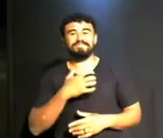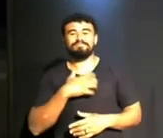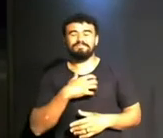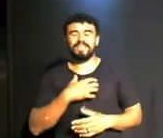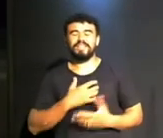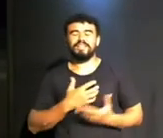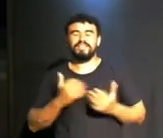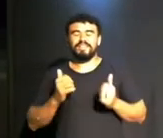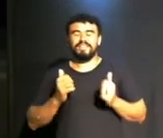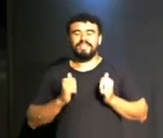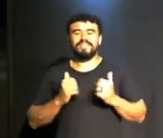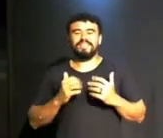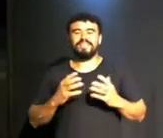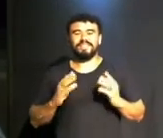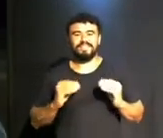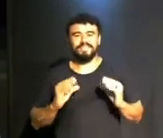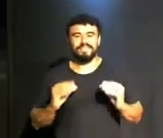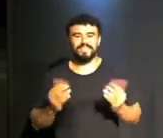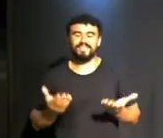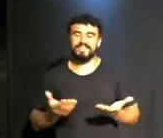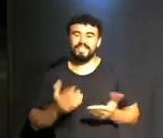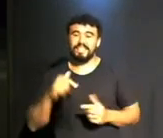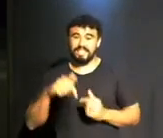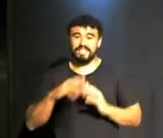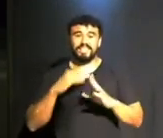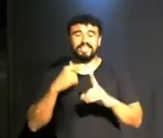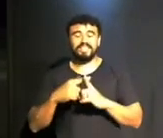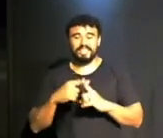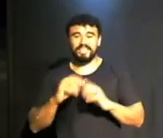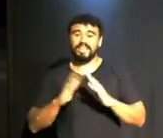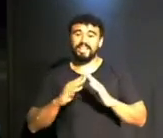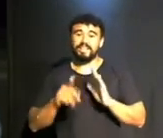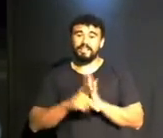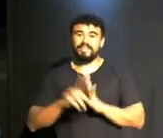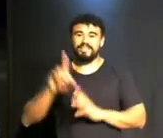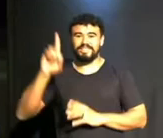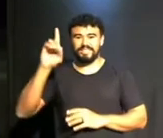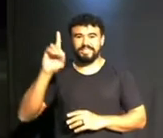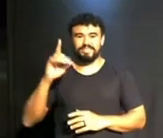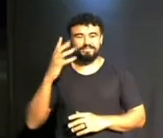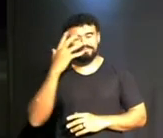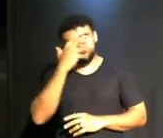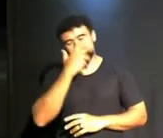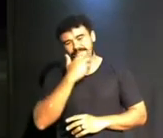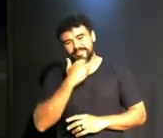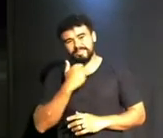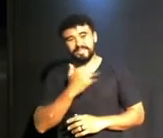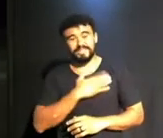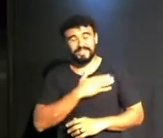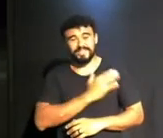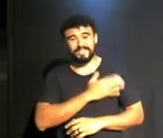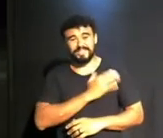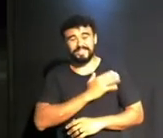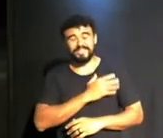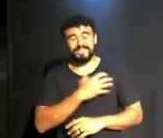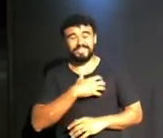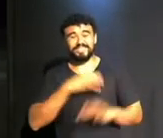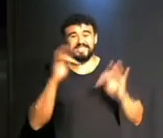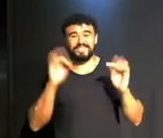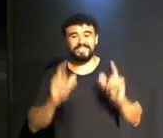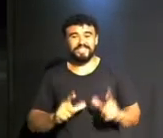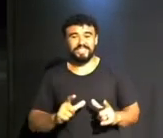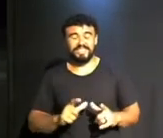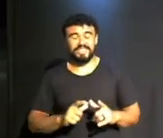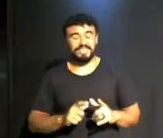sentirá mais confortável na presença e na casa do nosso pai olha que beleza gente meu coração tá tão feliz